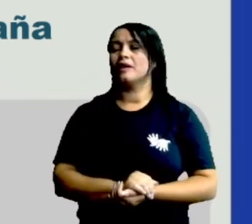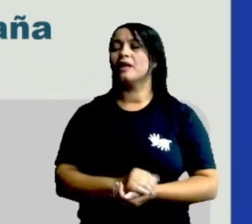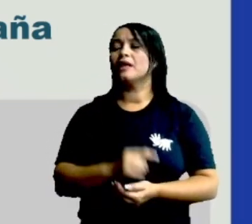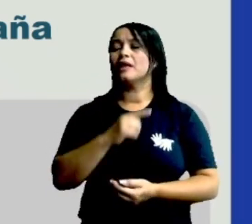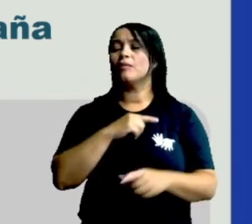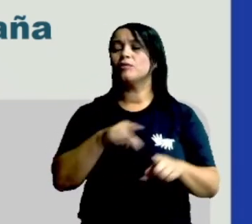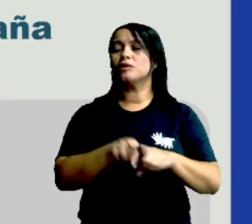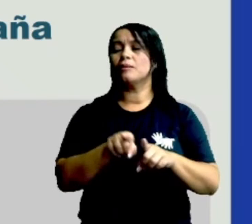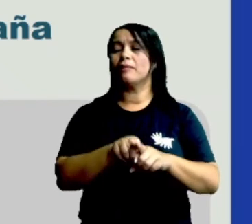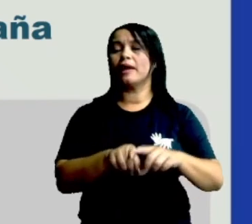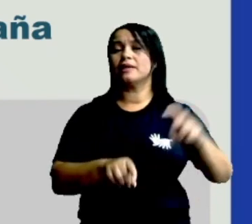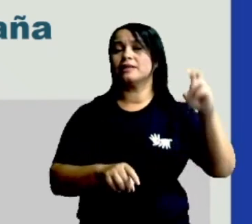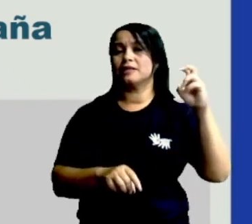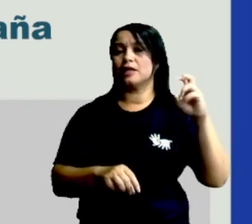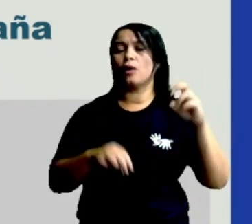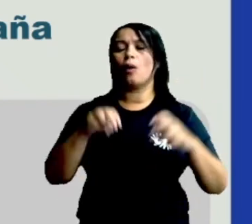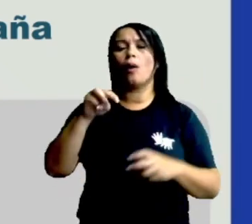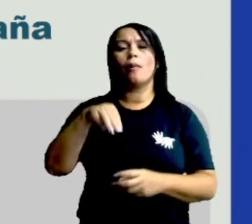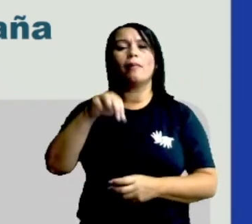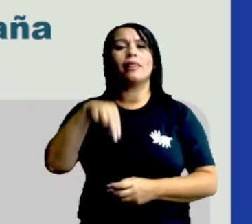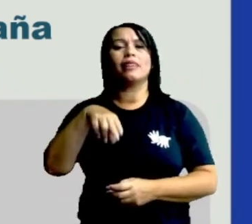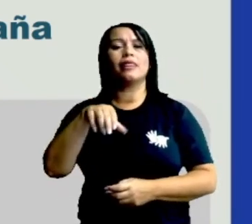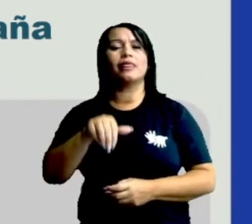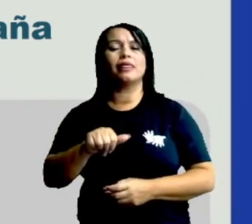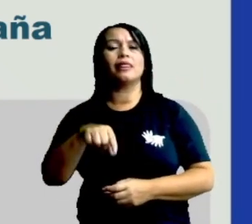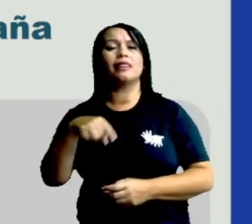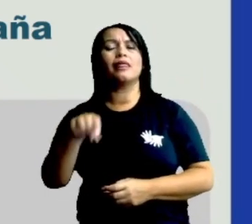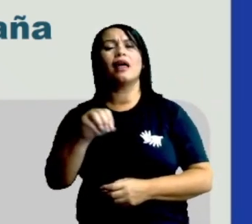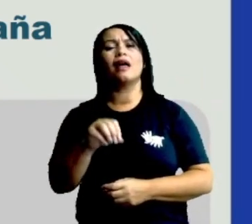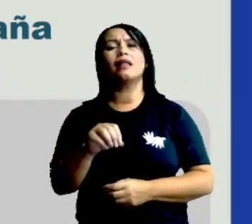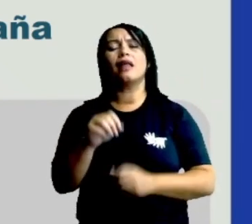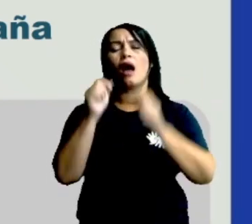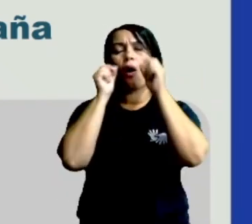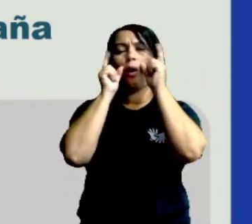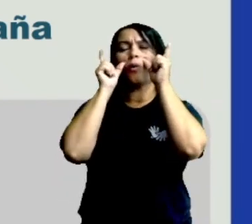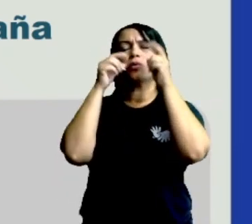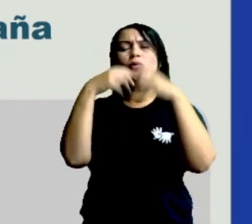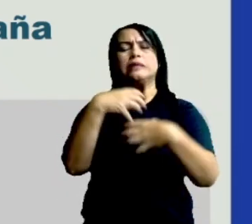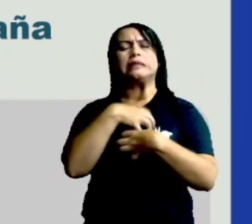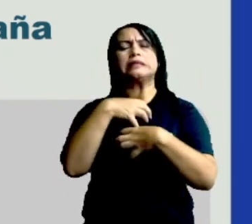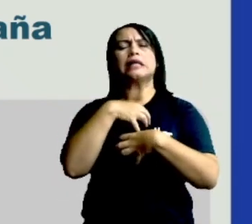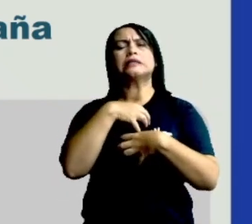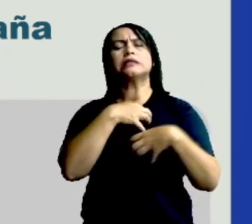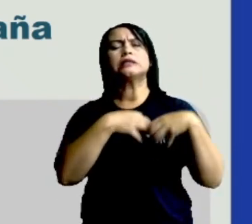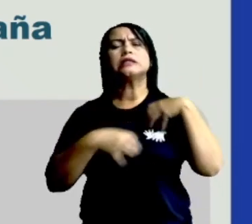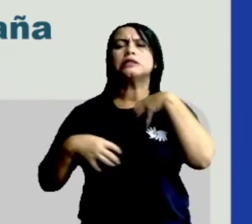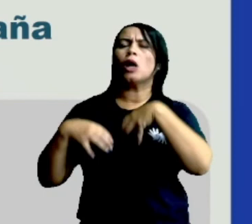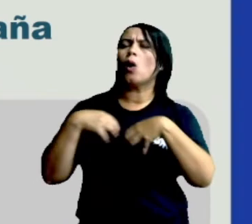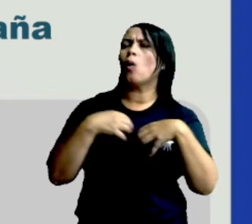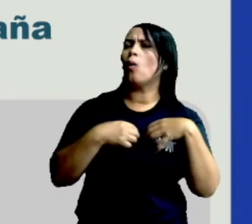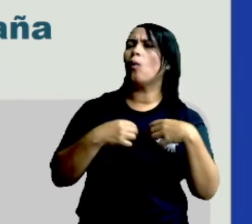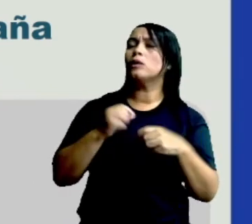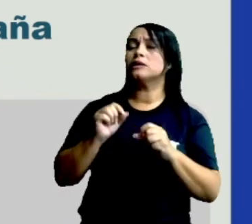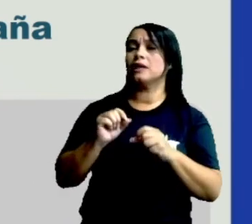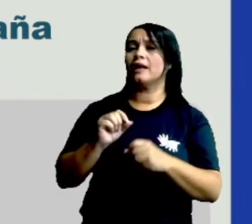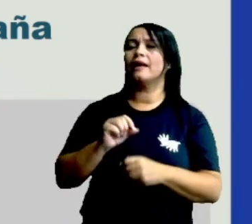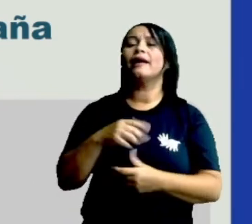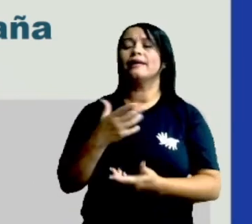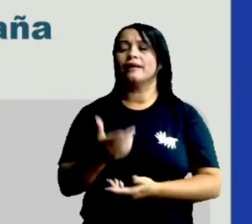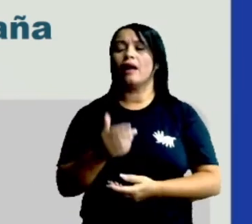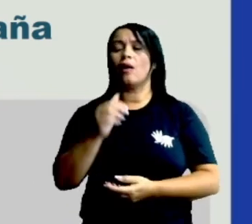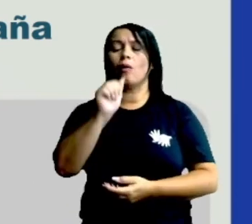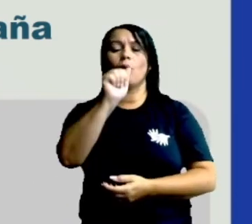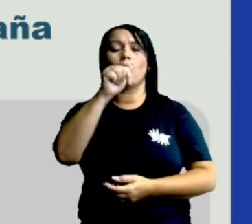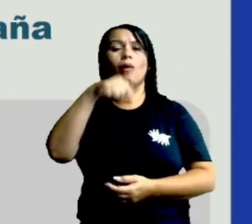aí, ó, mañana se despertou com uma estranha sensação. Aquele amanhã, né? É uma